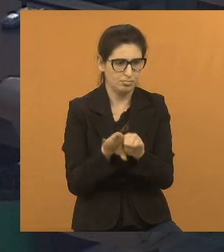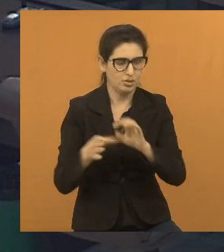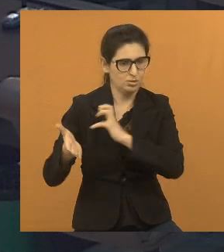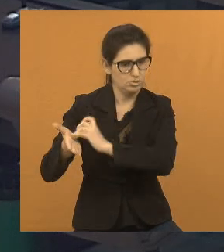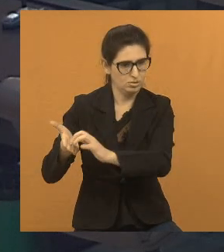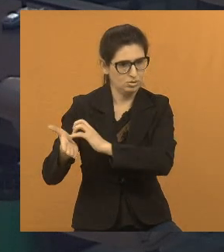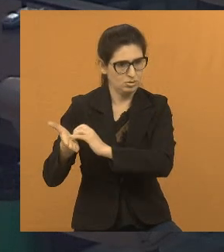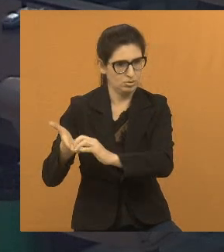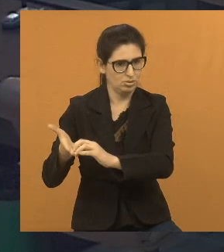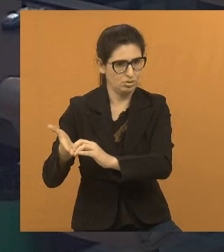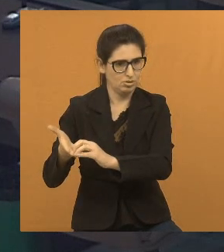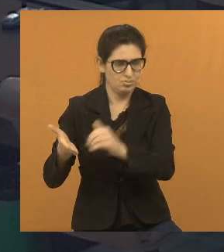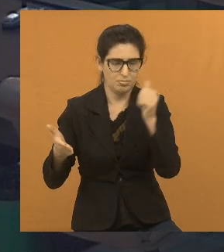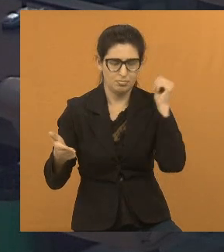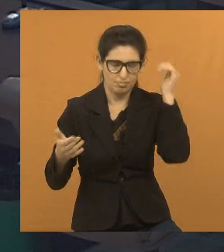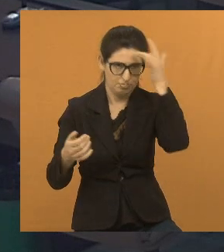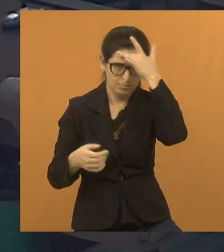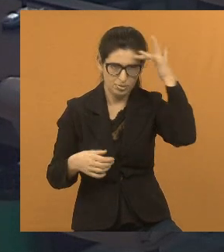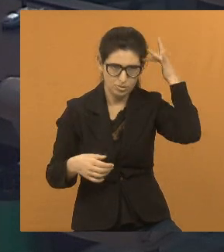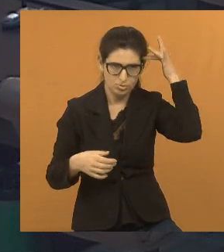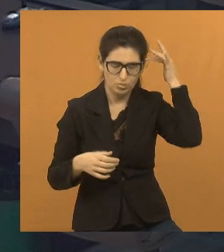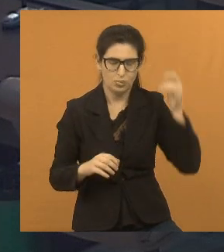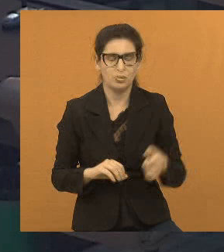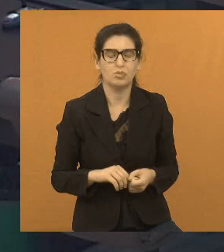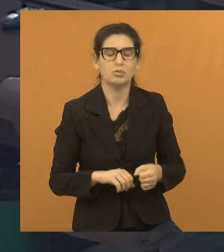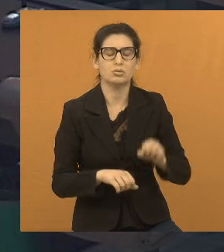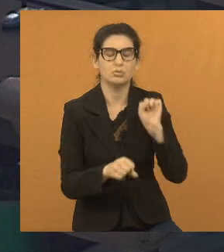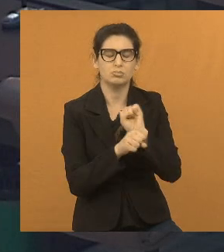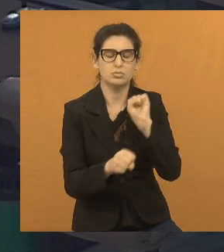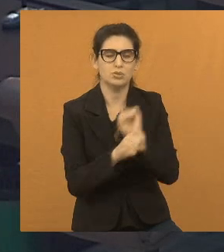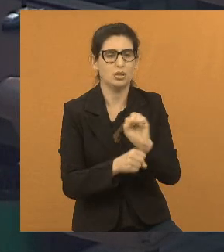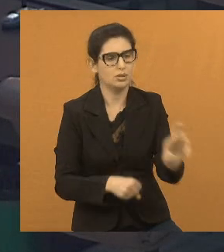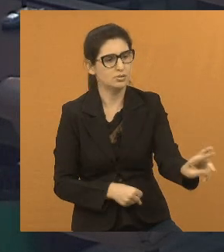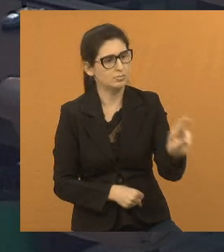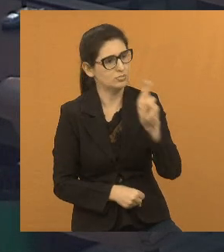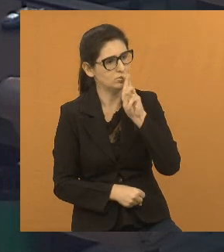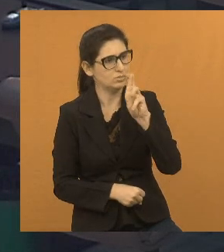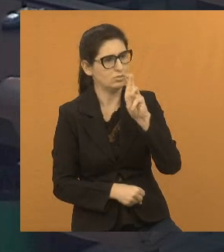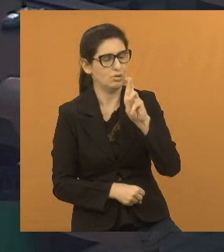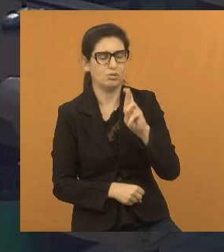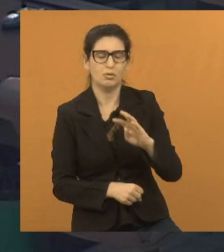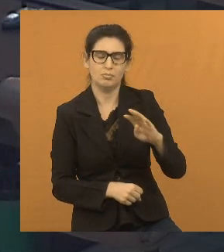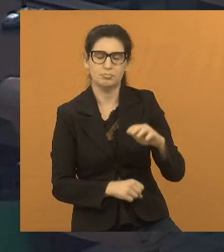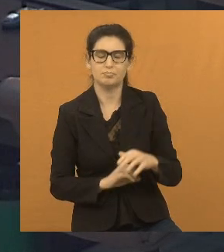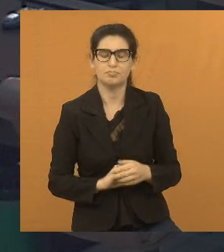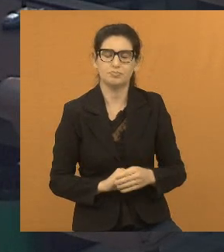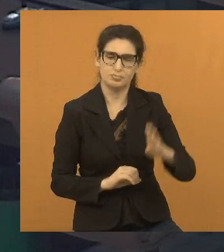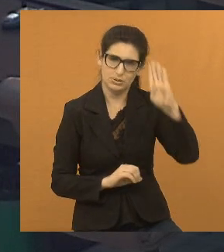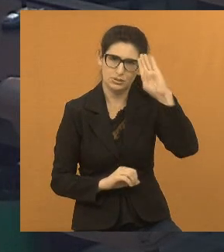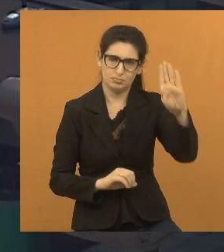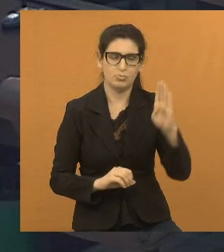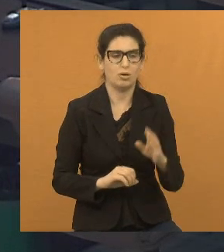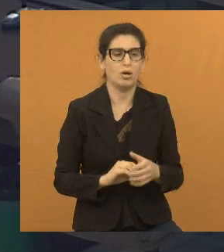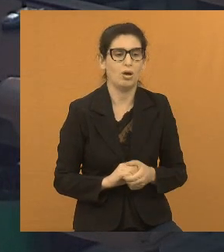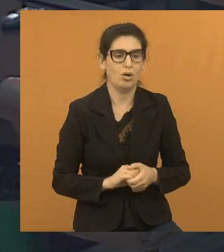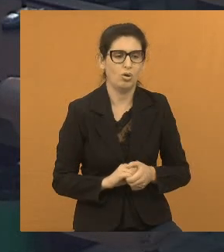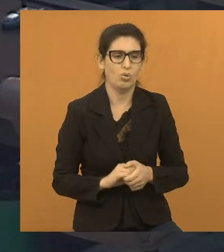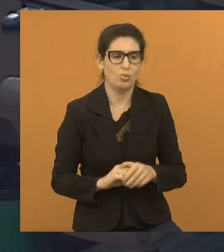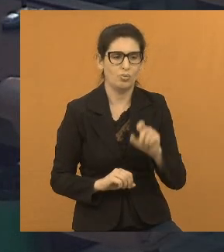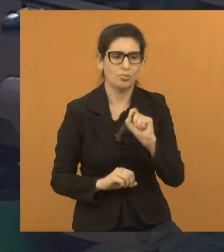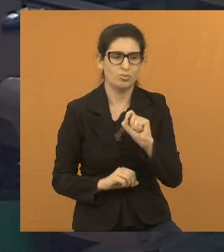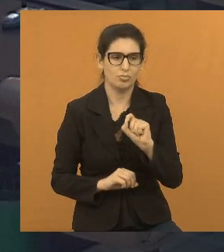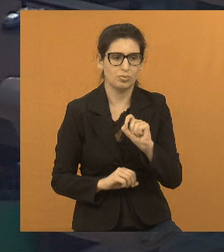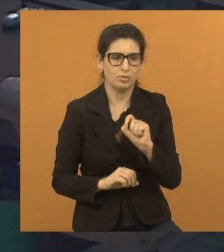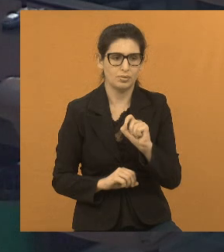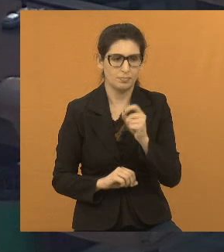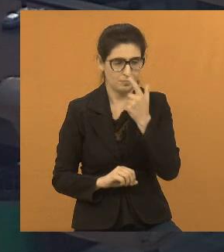secretários, justamente esperando essa resposta e principalmente para a região, naquilo que foi colocado, que